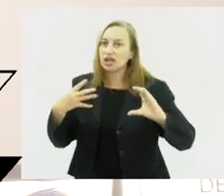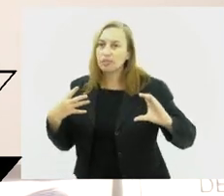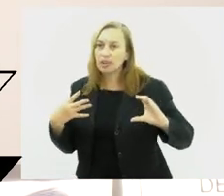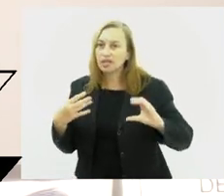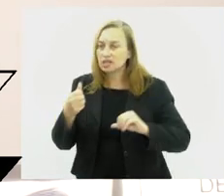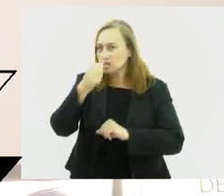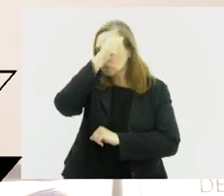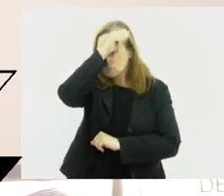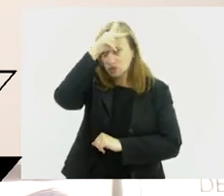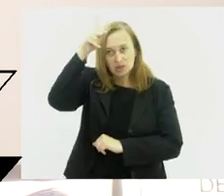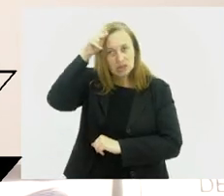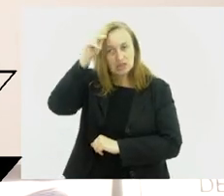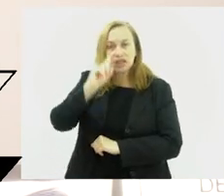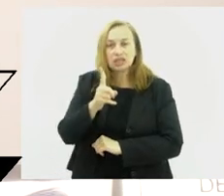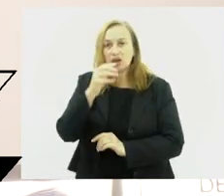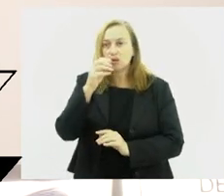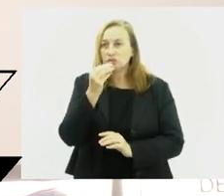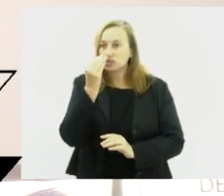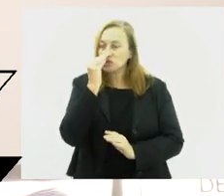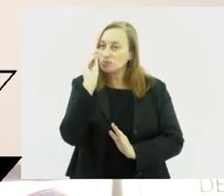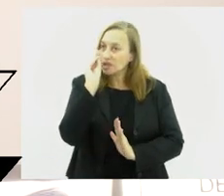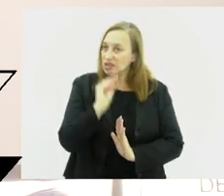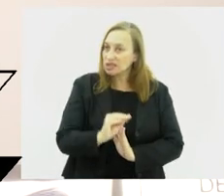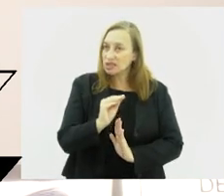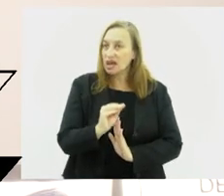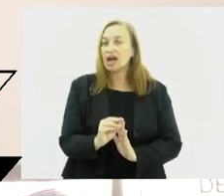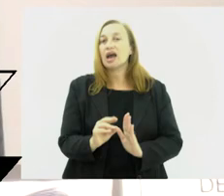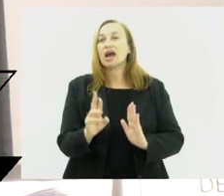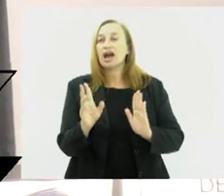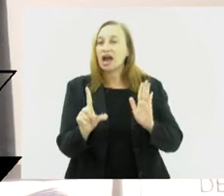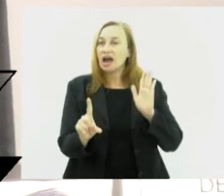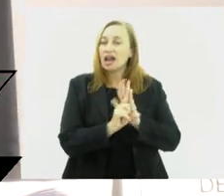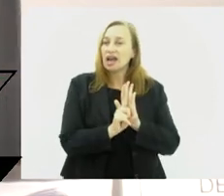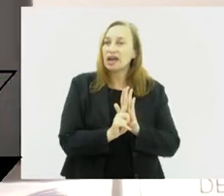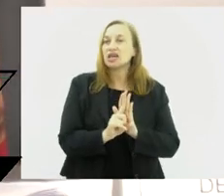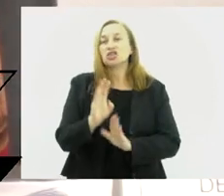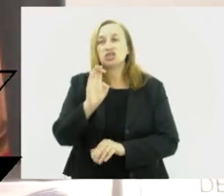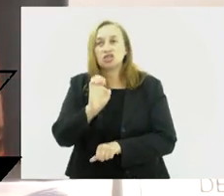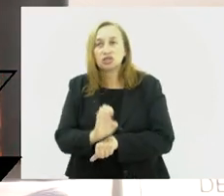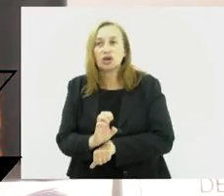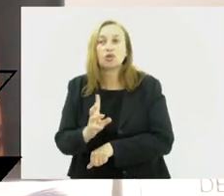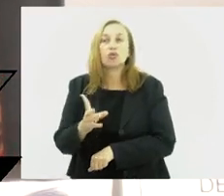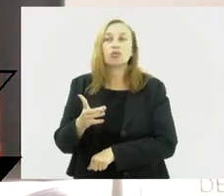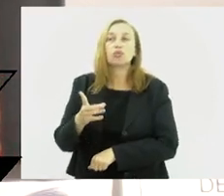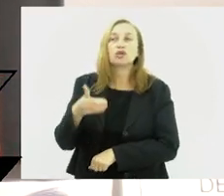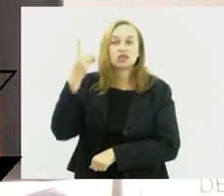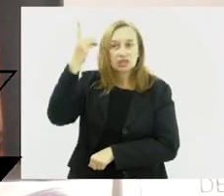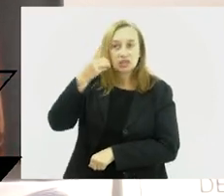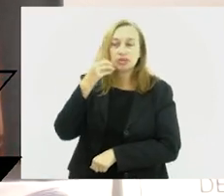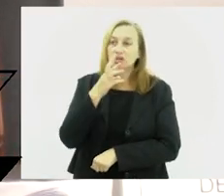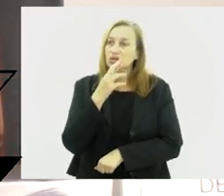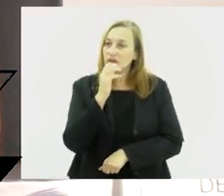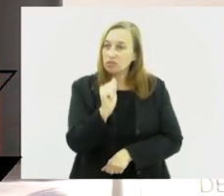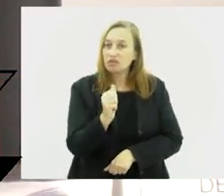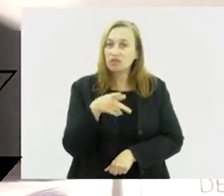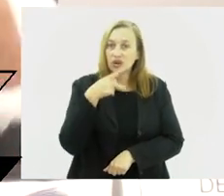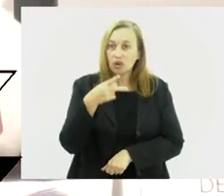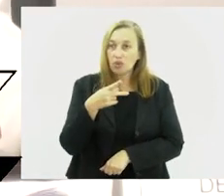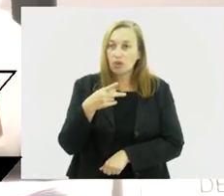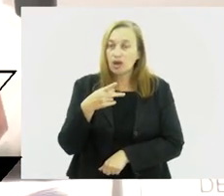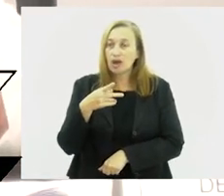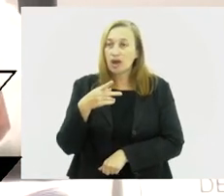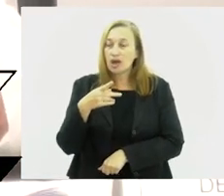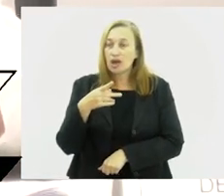município, sem desrespeitar a norma estadual, que, como disse o deputado Rodrigo Amorim, lhe é superior.